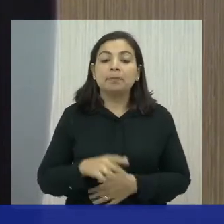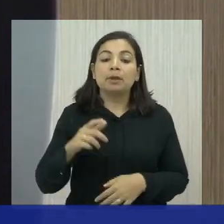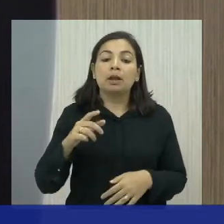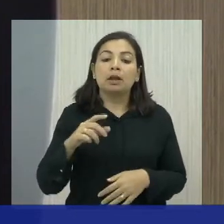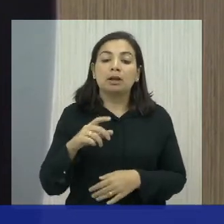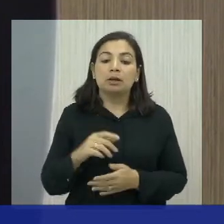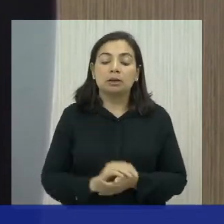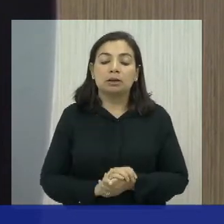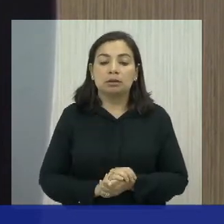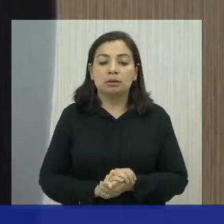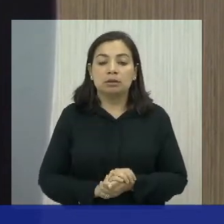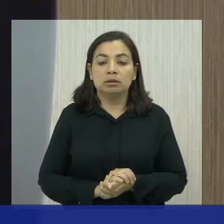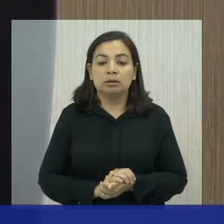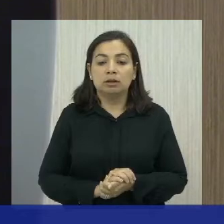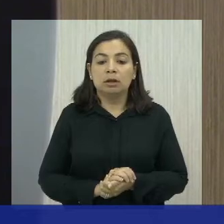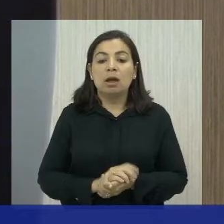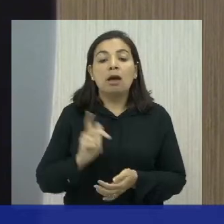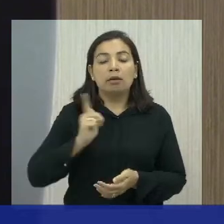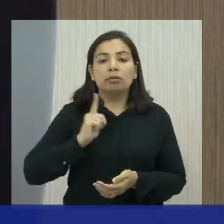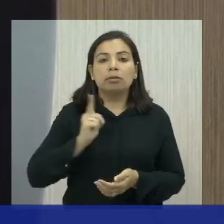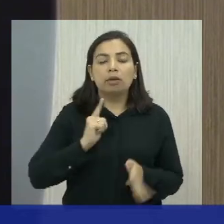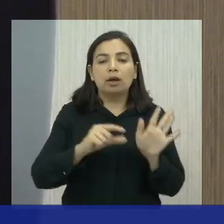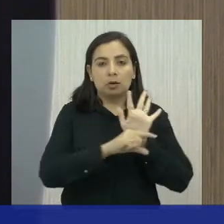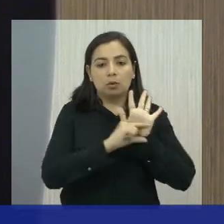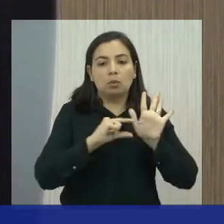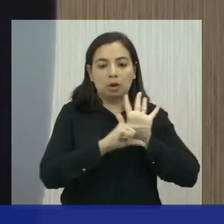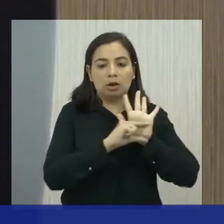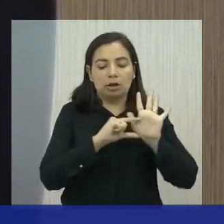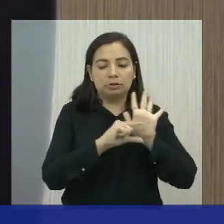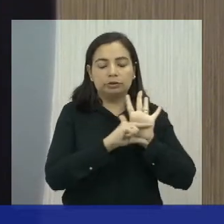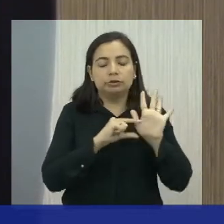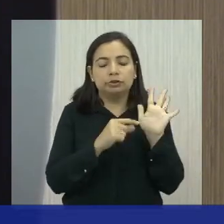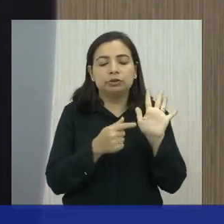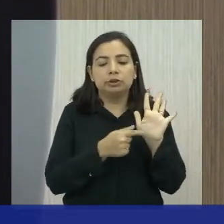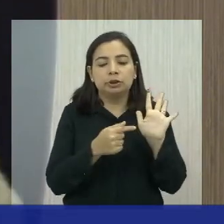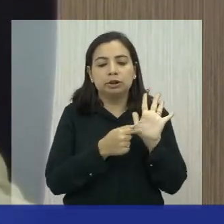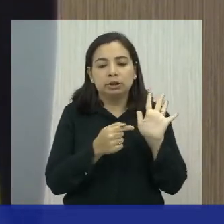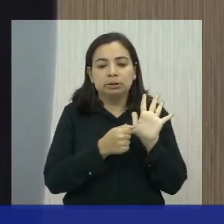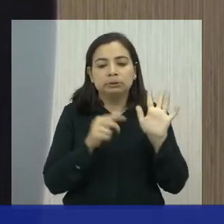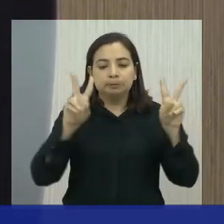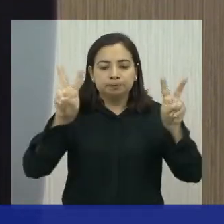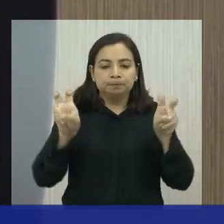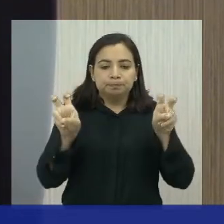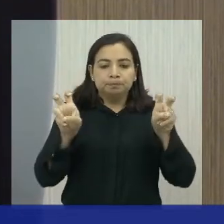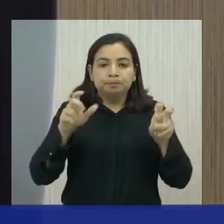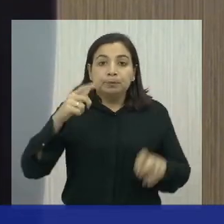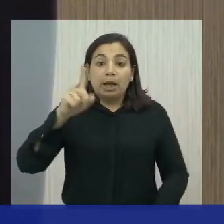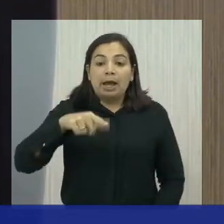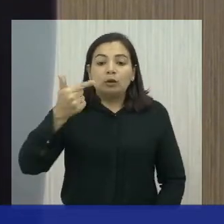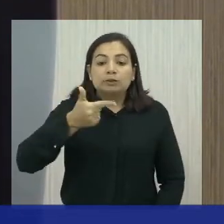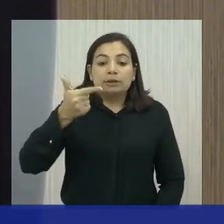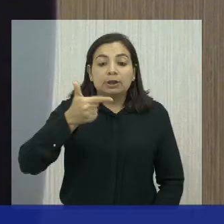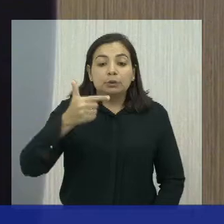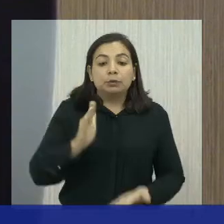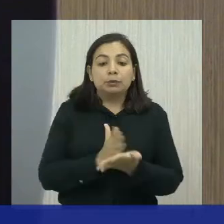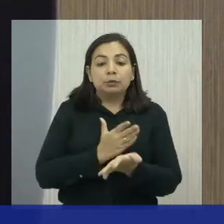pergunta eu estava vendo aqui um artigo que é sobre o segundo livro,